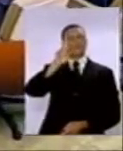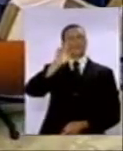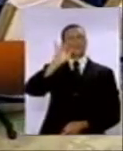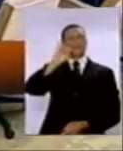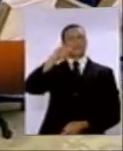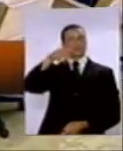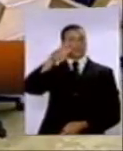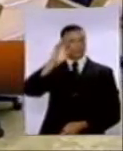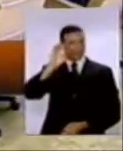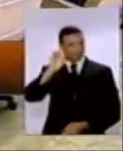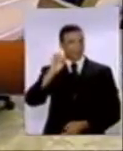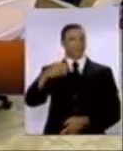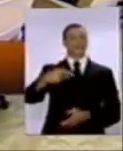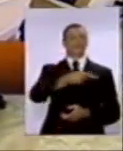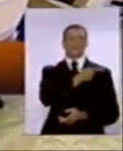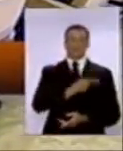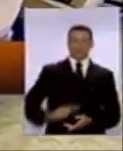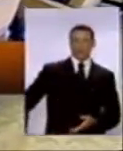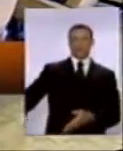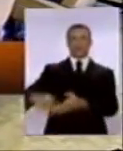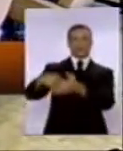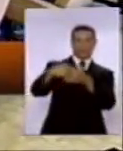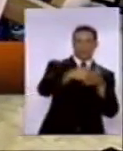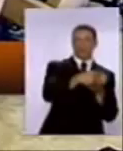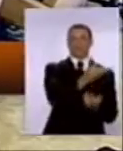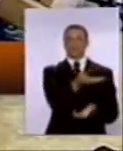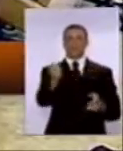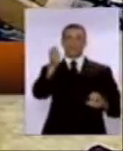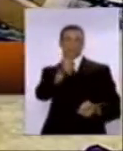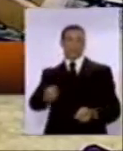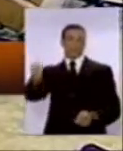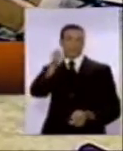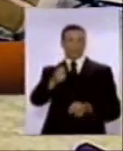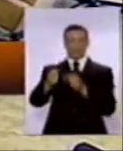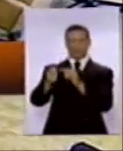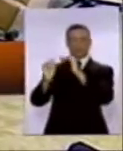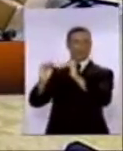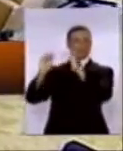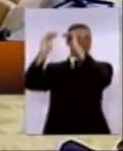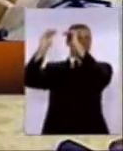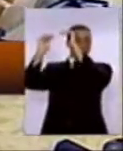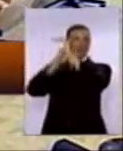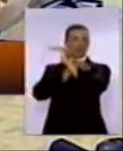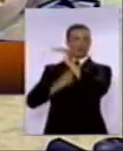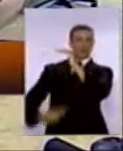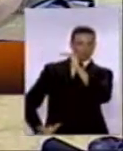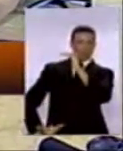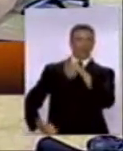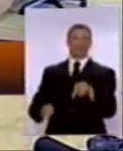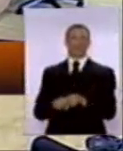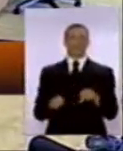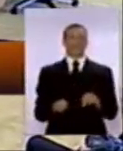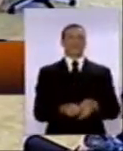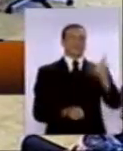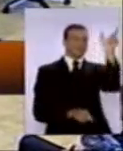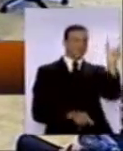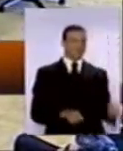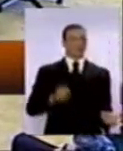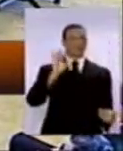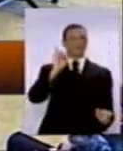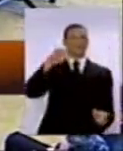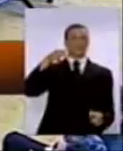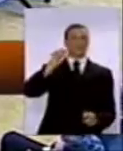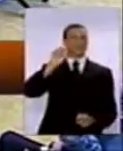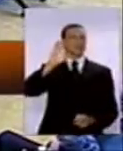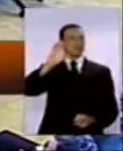cumprimentados os senhores presidentes das associações da magistratura desembargador dácio vieira corregedor